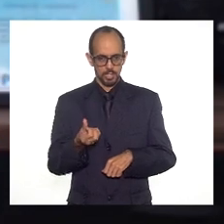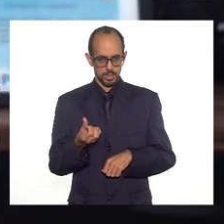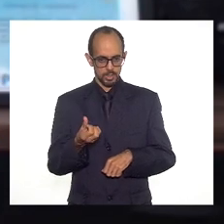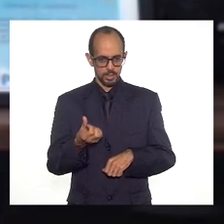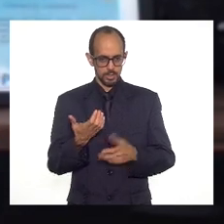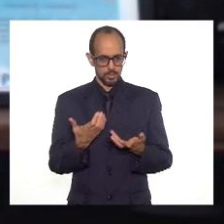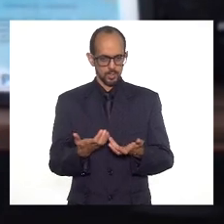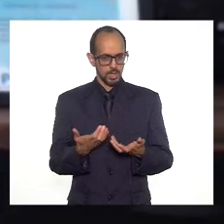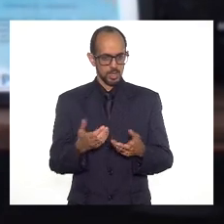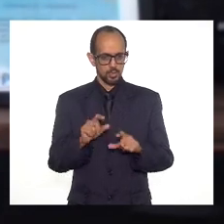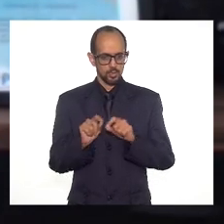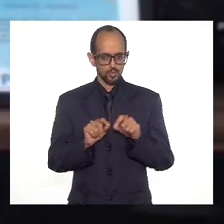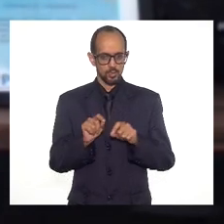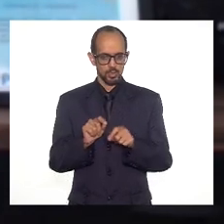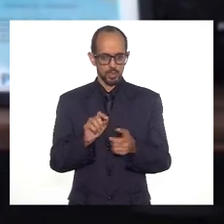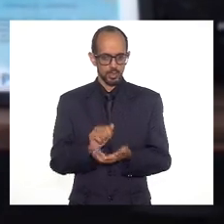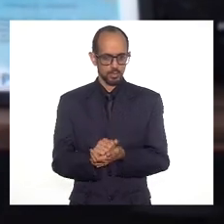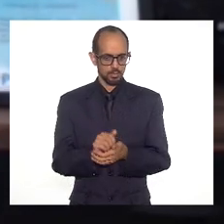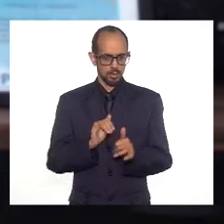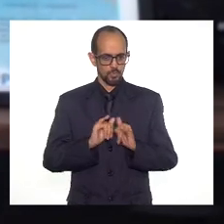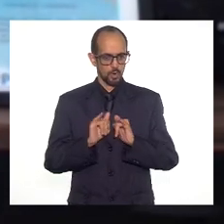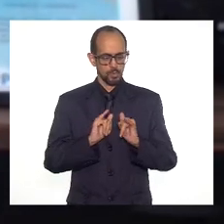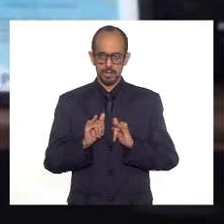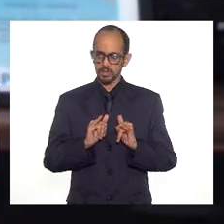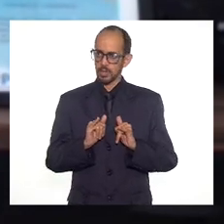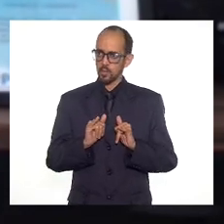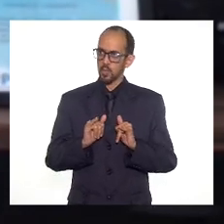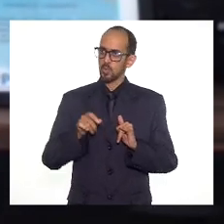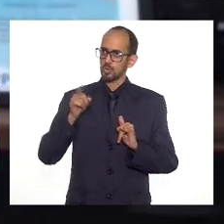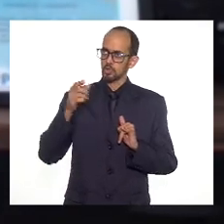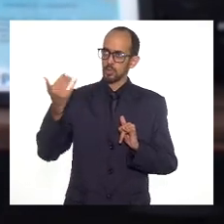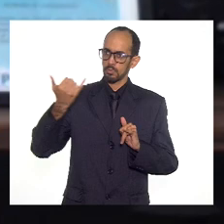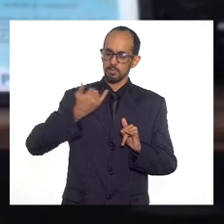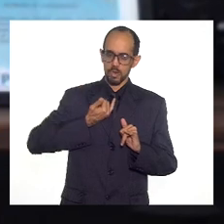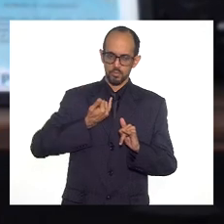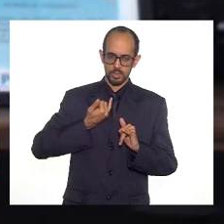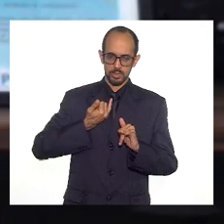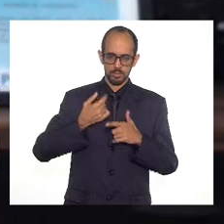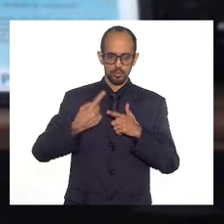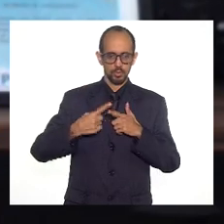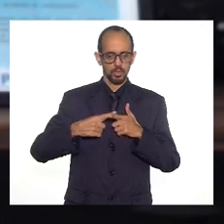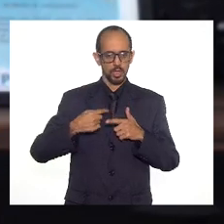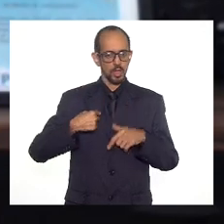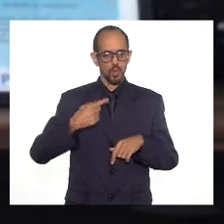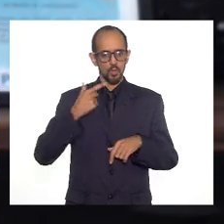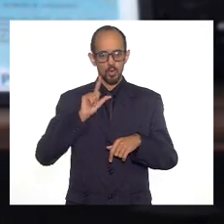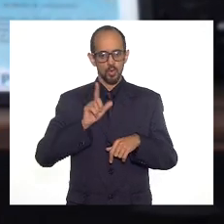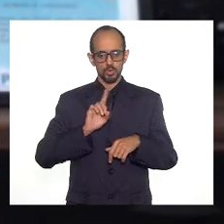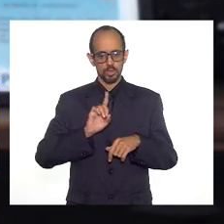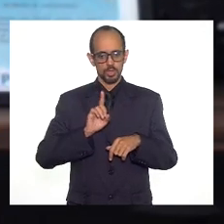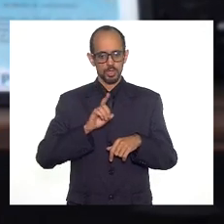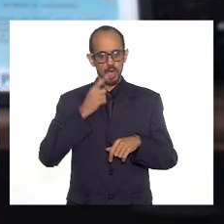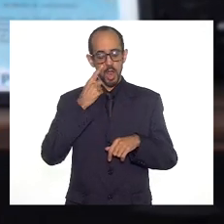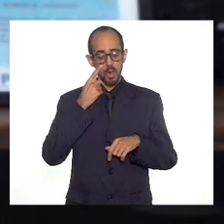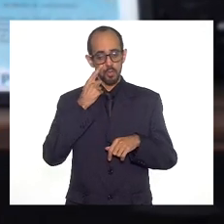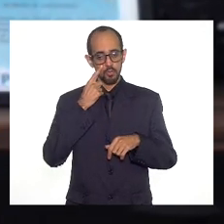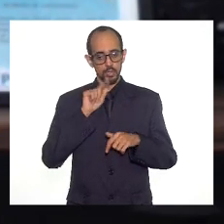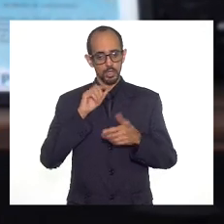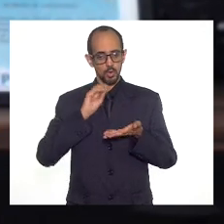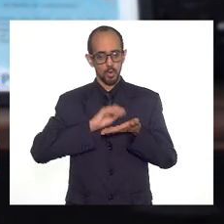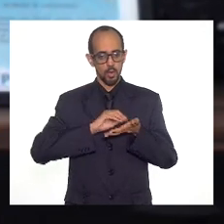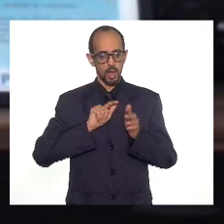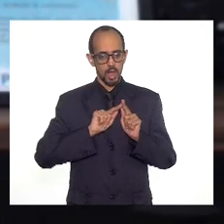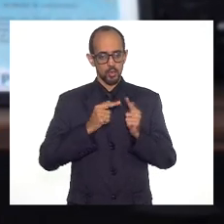só uma informação, presidente, porque eu não consegui. Eu vi até que botaram no grupo agora